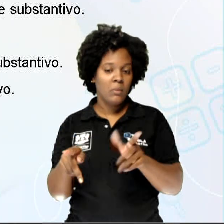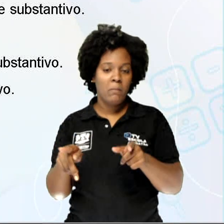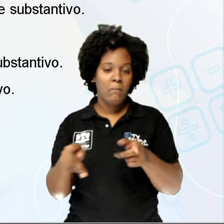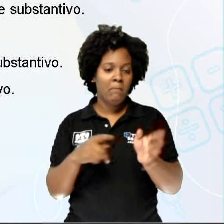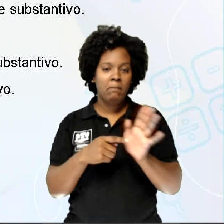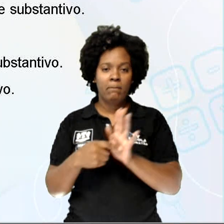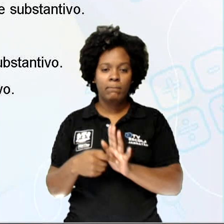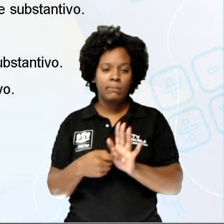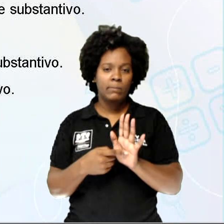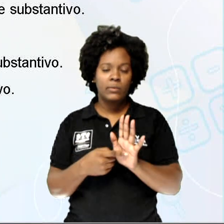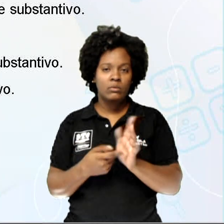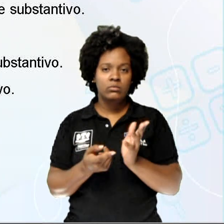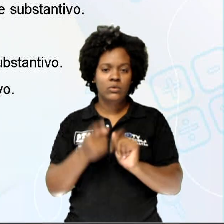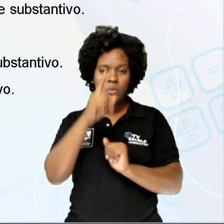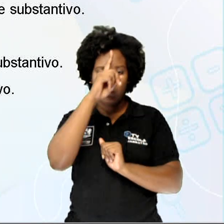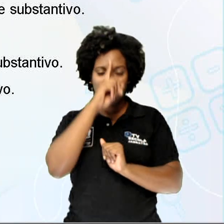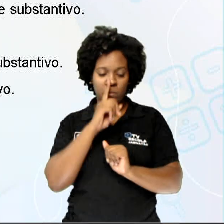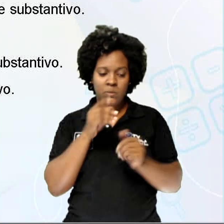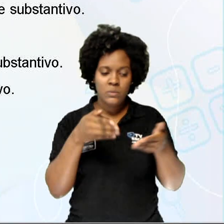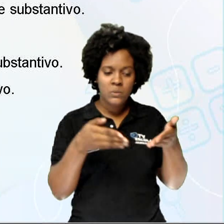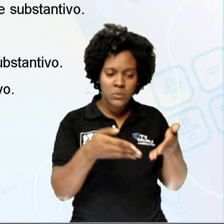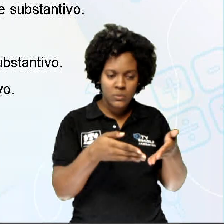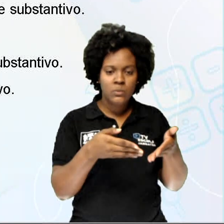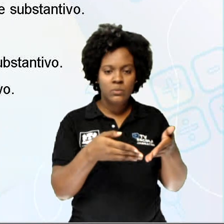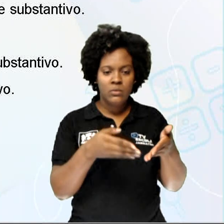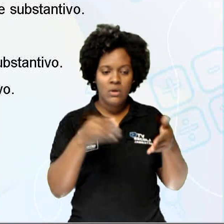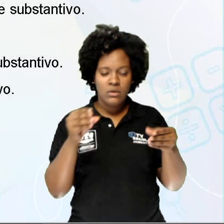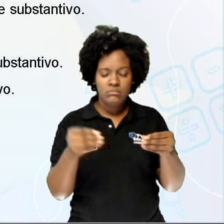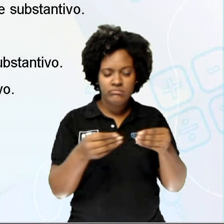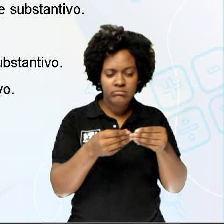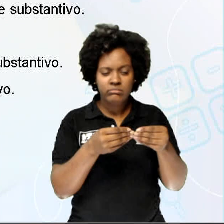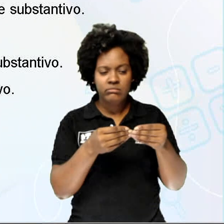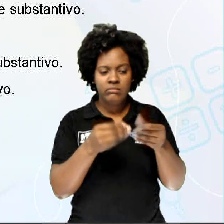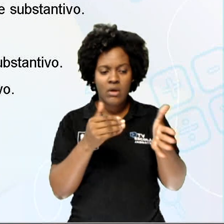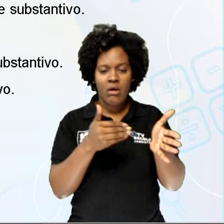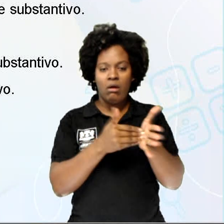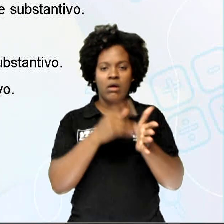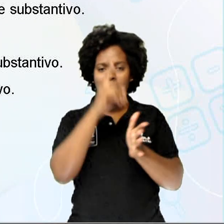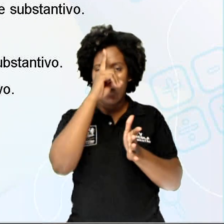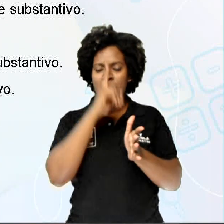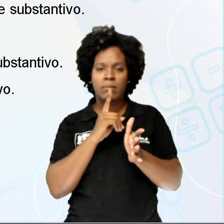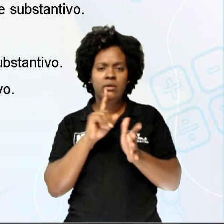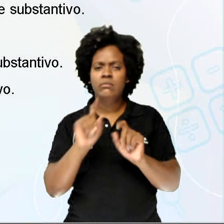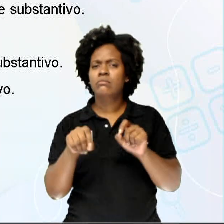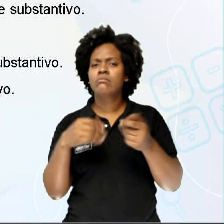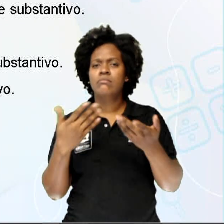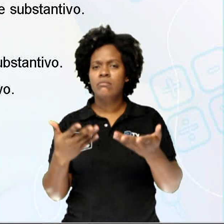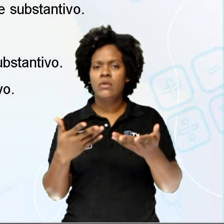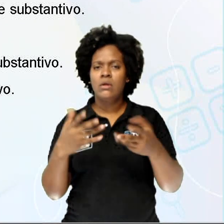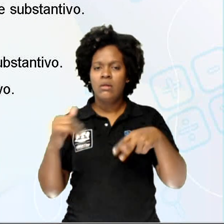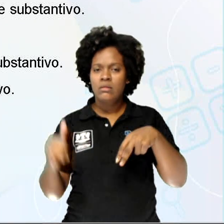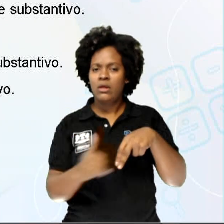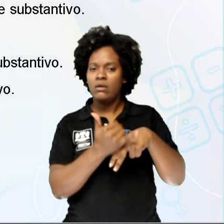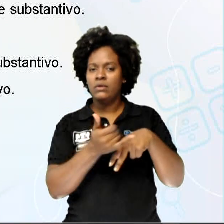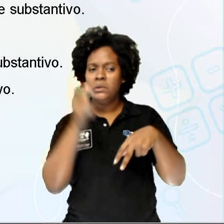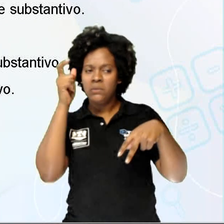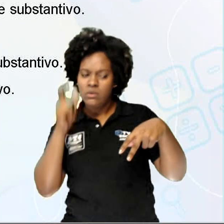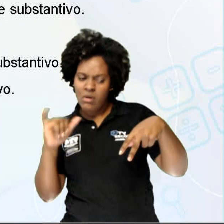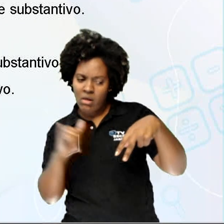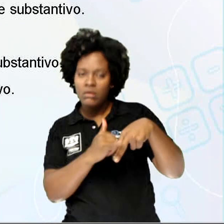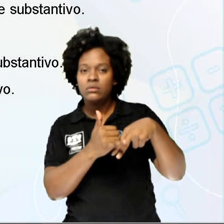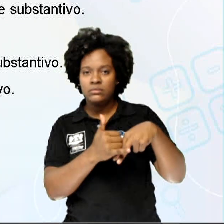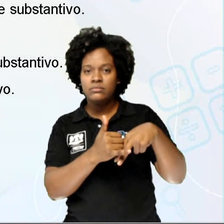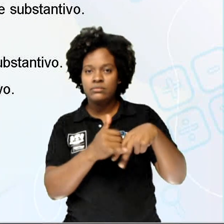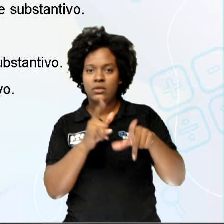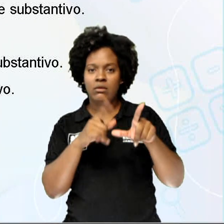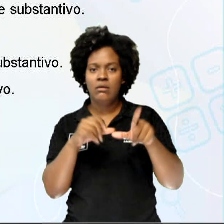são perfis, aí especifica, né? Ou seja, delimita. Perfil do quê? Das vítimas e dos suspeitos. Portanto, o item C,